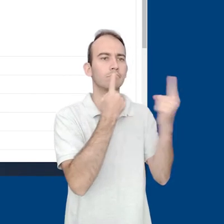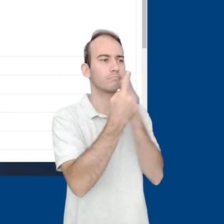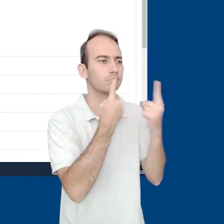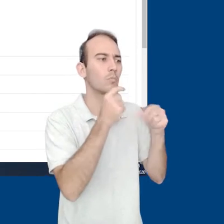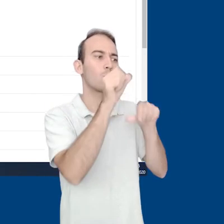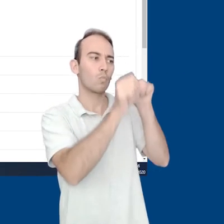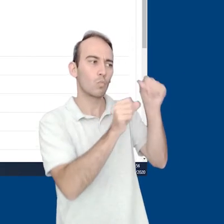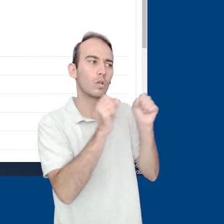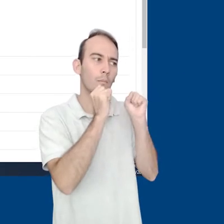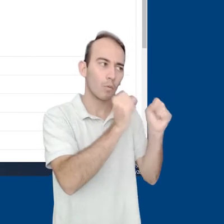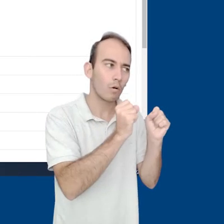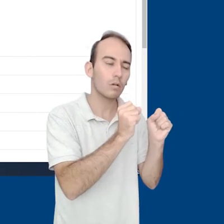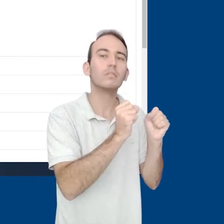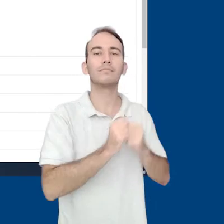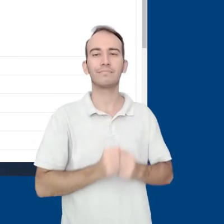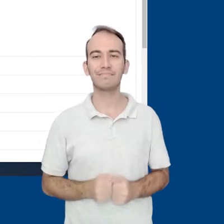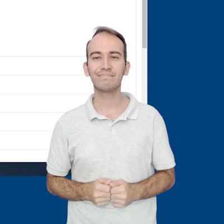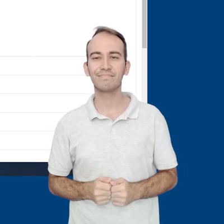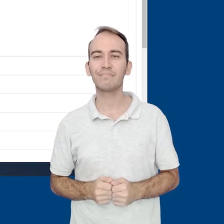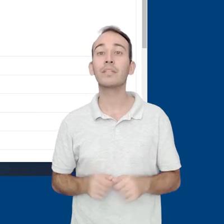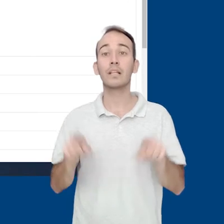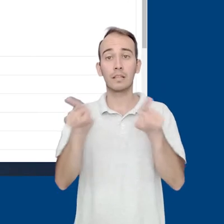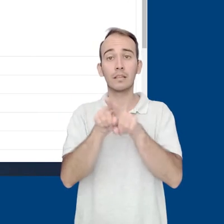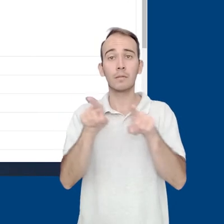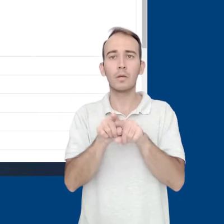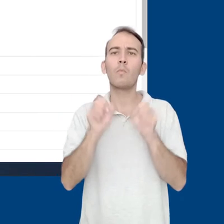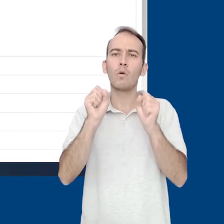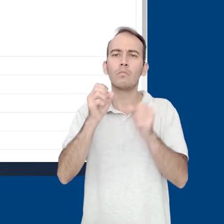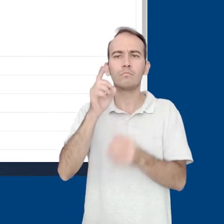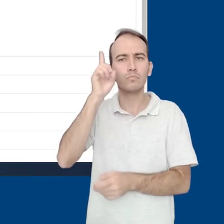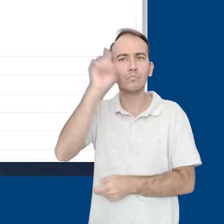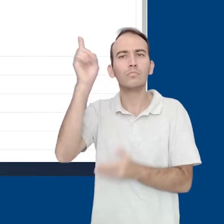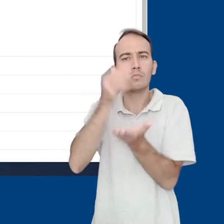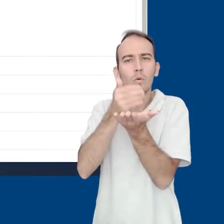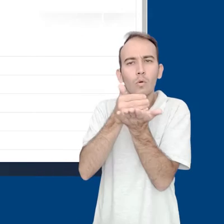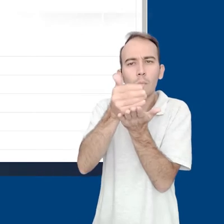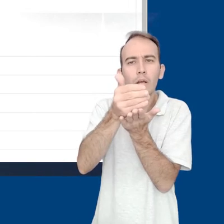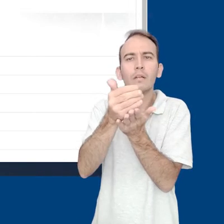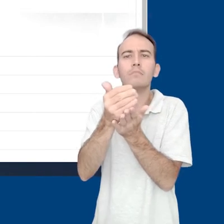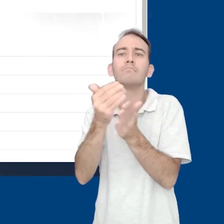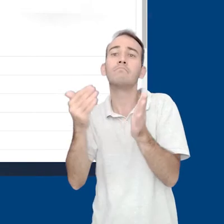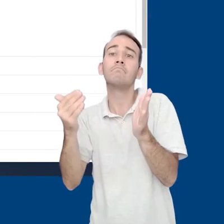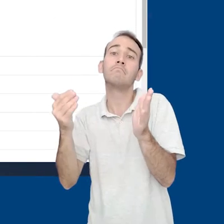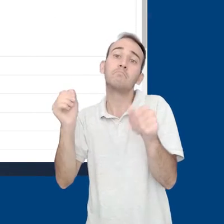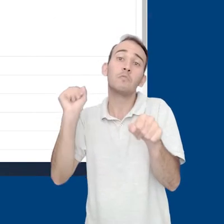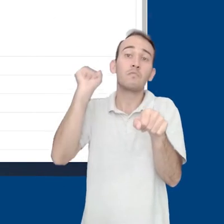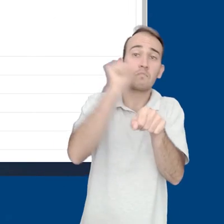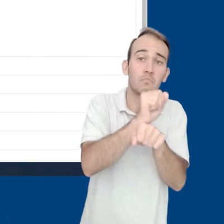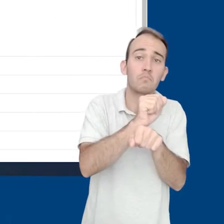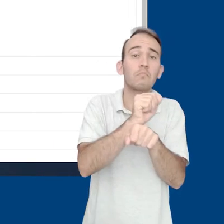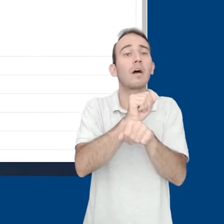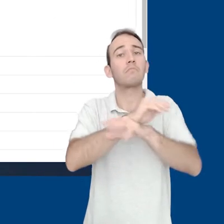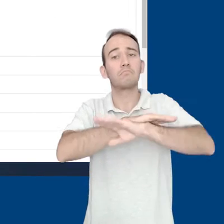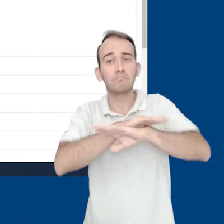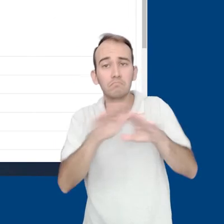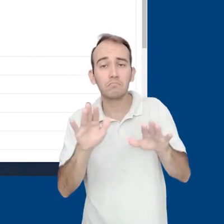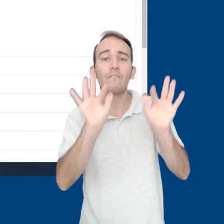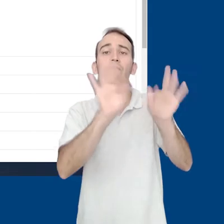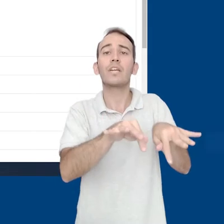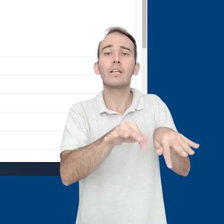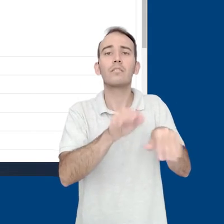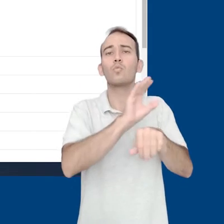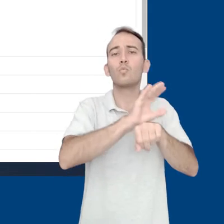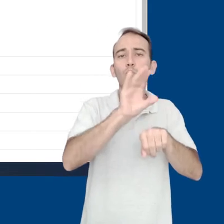Podemos decidir datas de início e término do curso. É importante